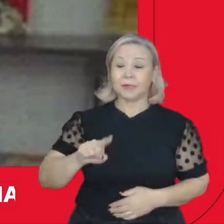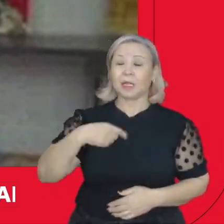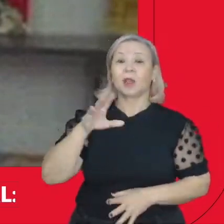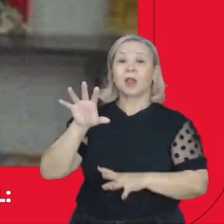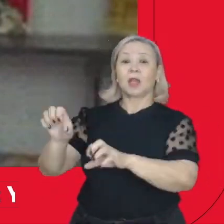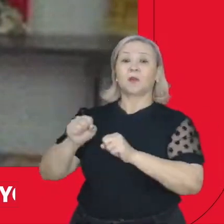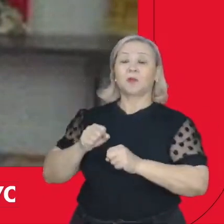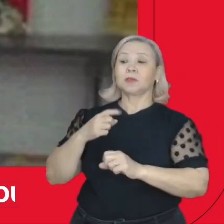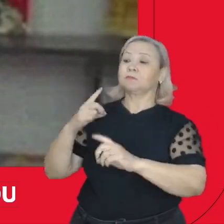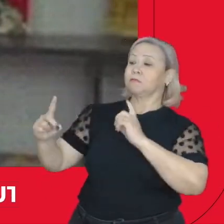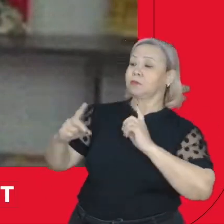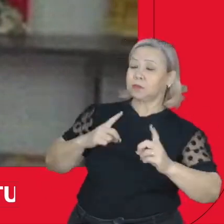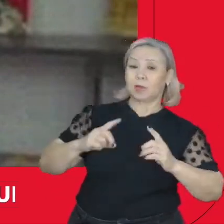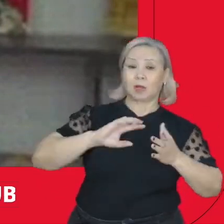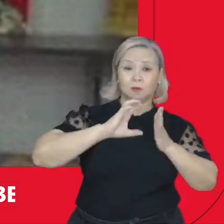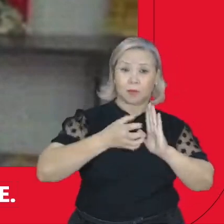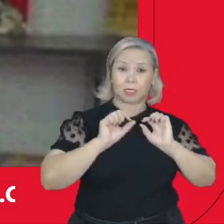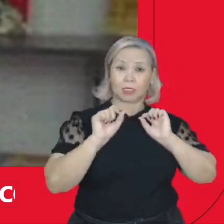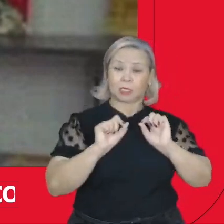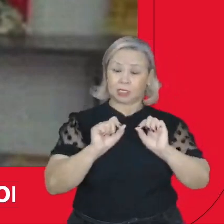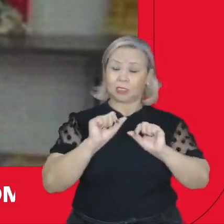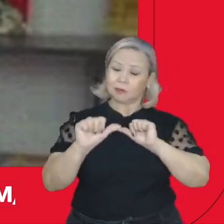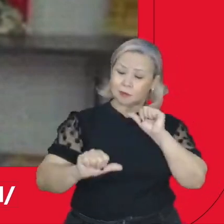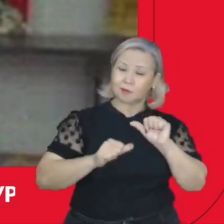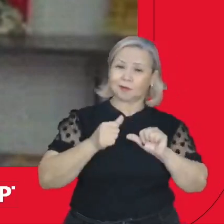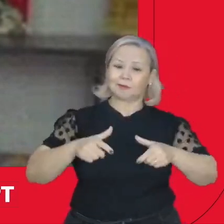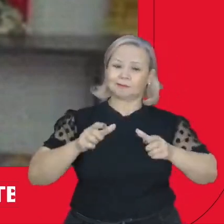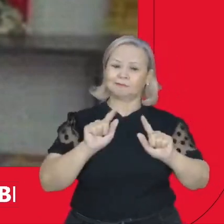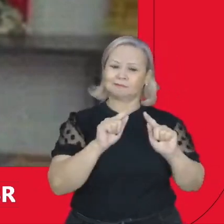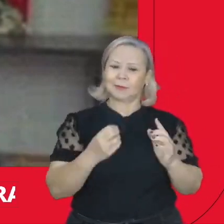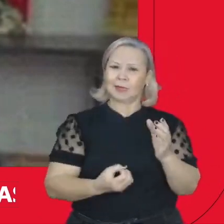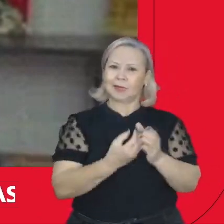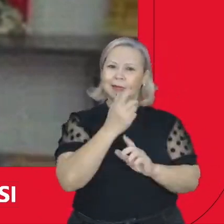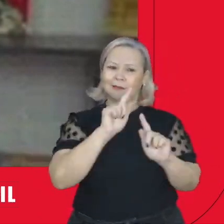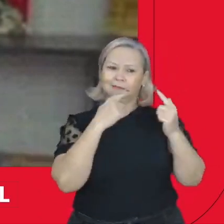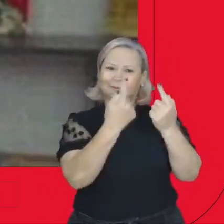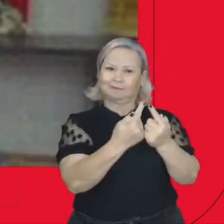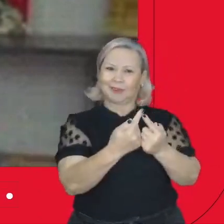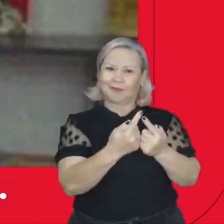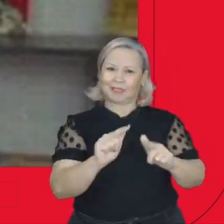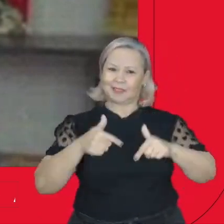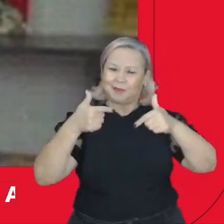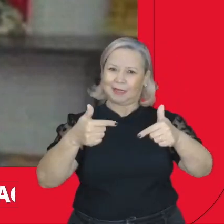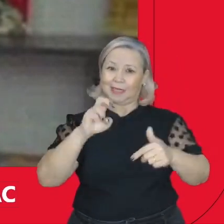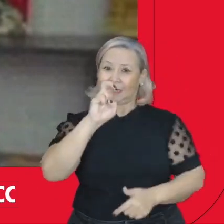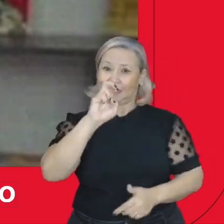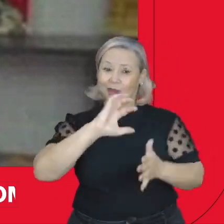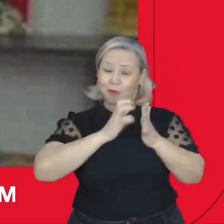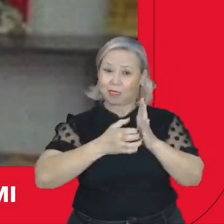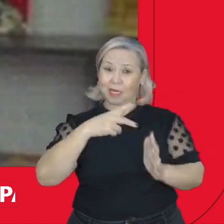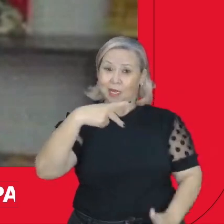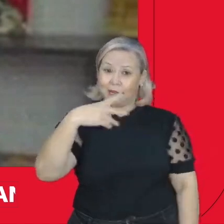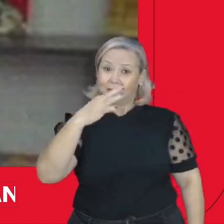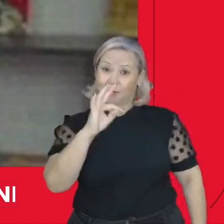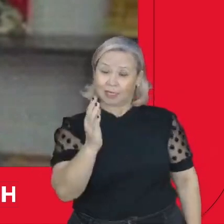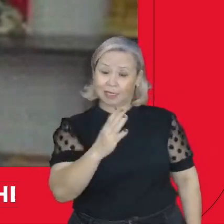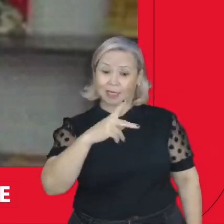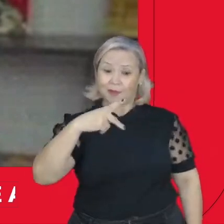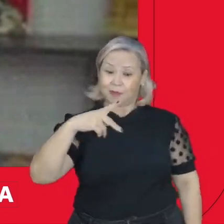para compreender o que eles estavam pensando. E o meu nome foi apresentado na convenção do PT por esta decisão